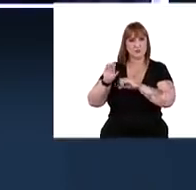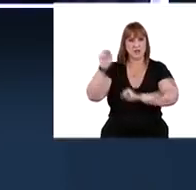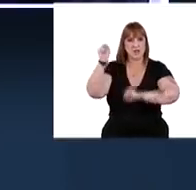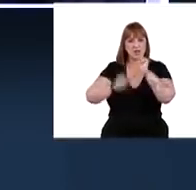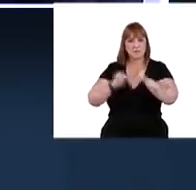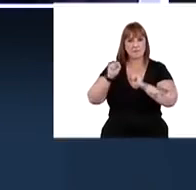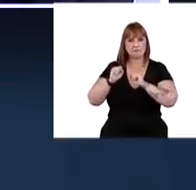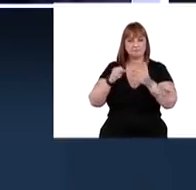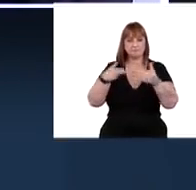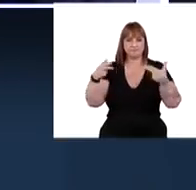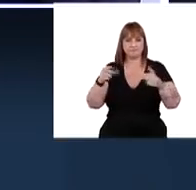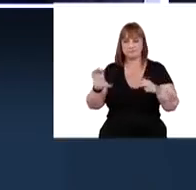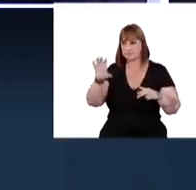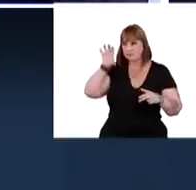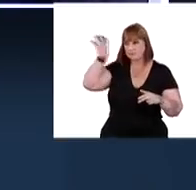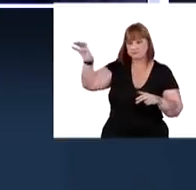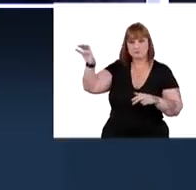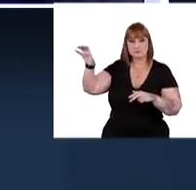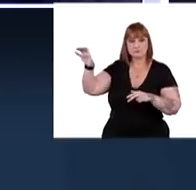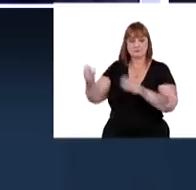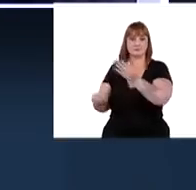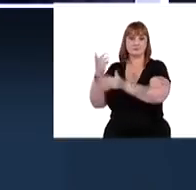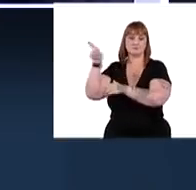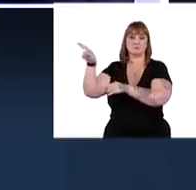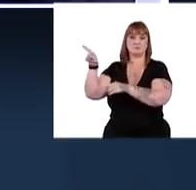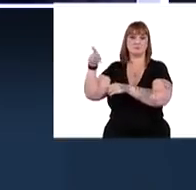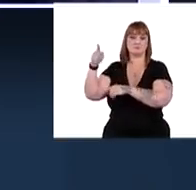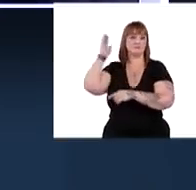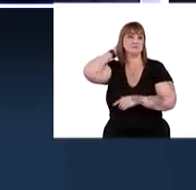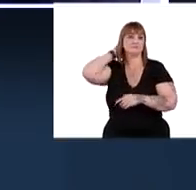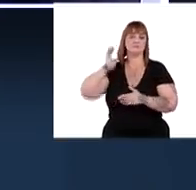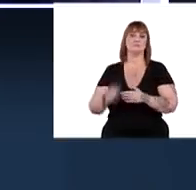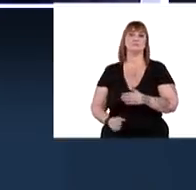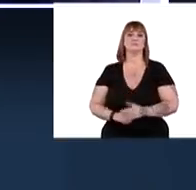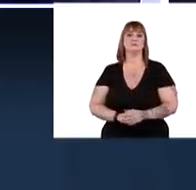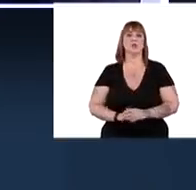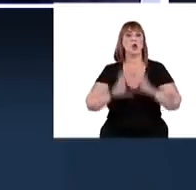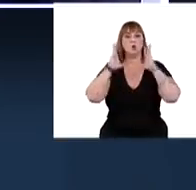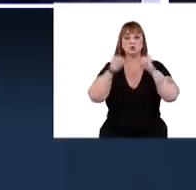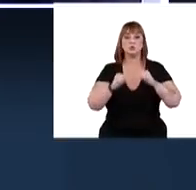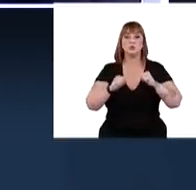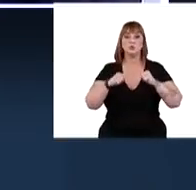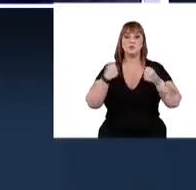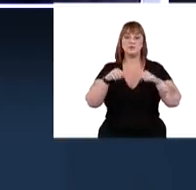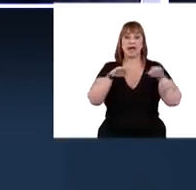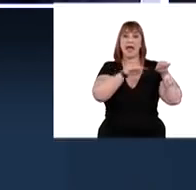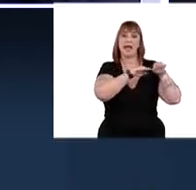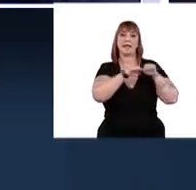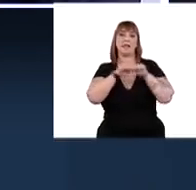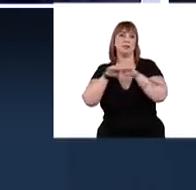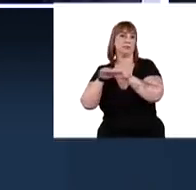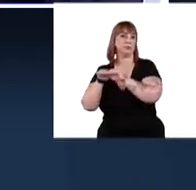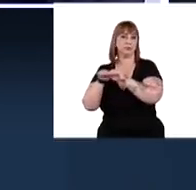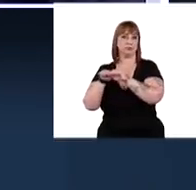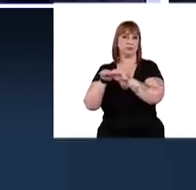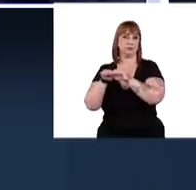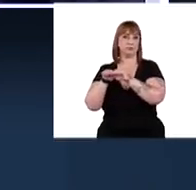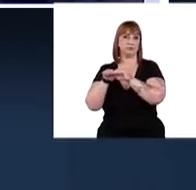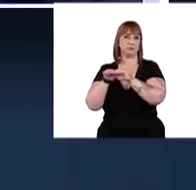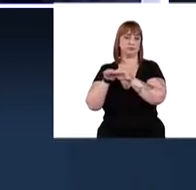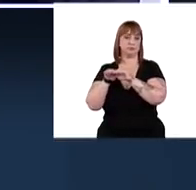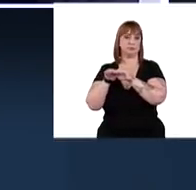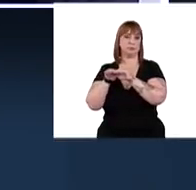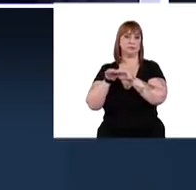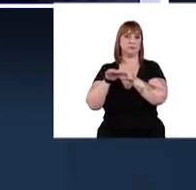se instalassem, por exemplo, no Pará e beneficiassem a castanha? Olha, tudo tem que ter um equilíbrio, entendeu? Tem que ter